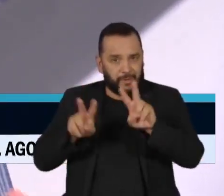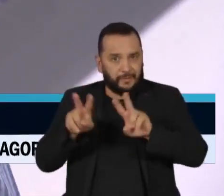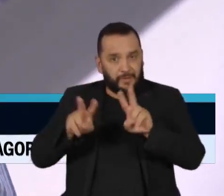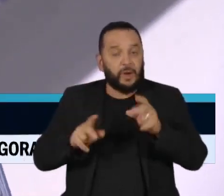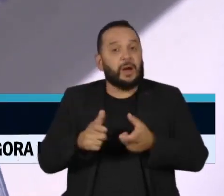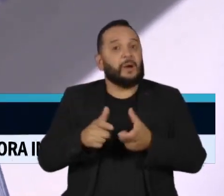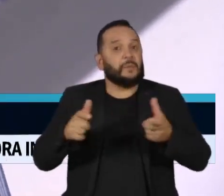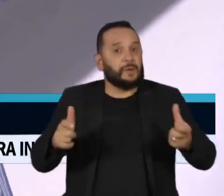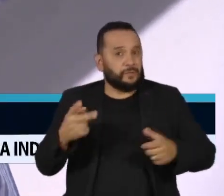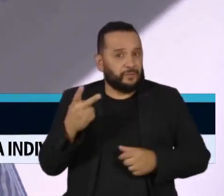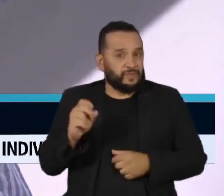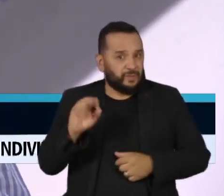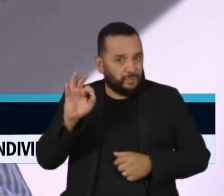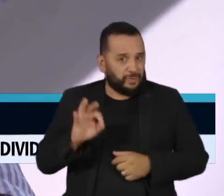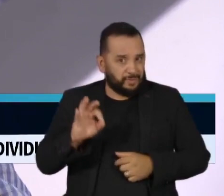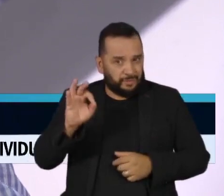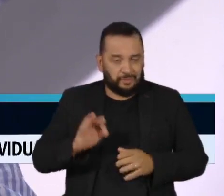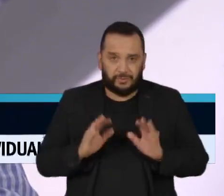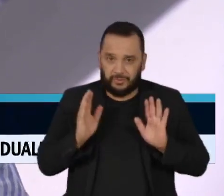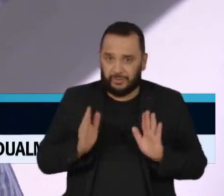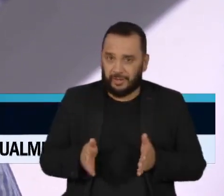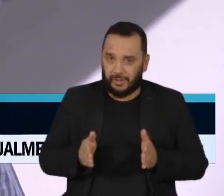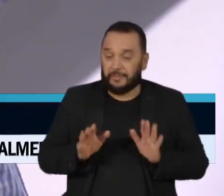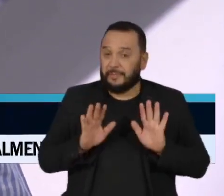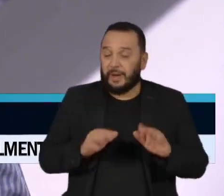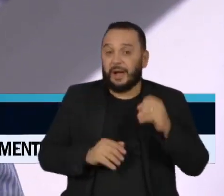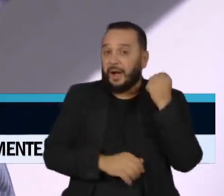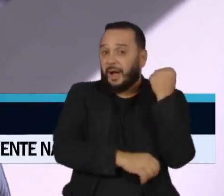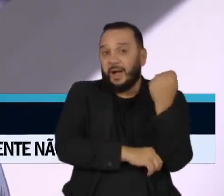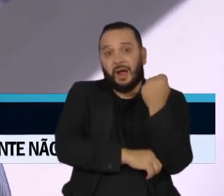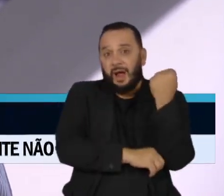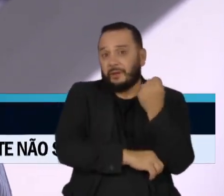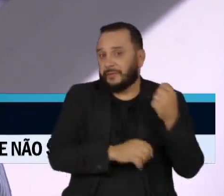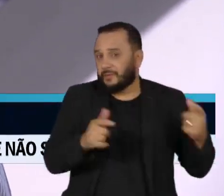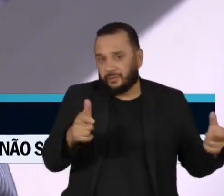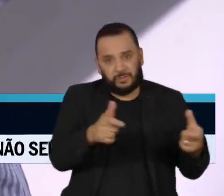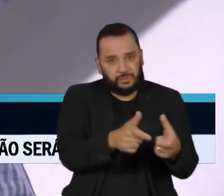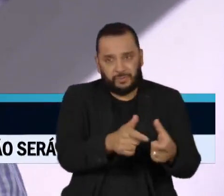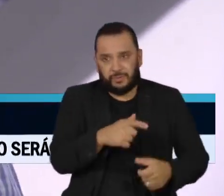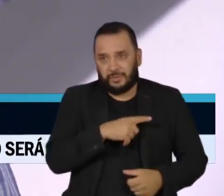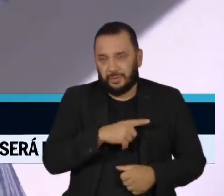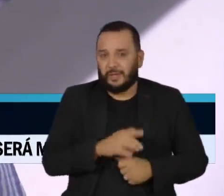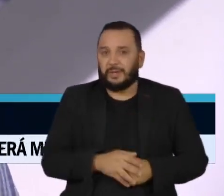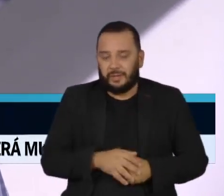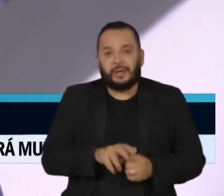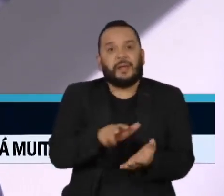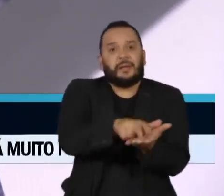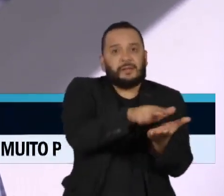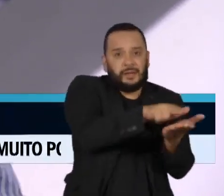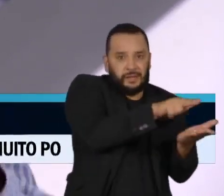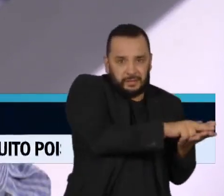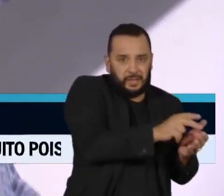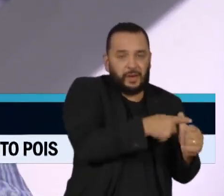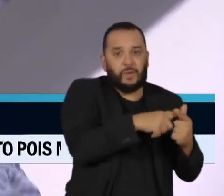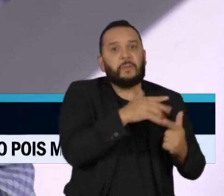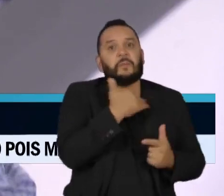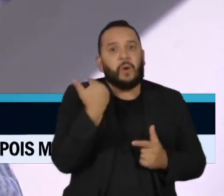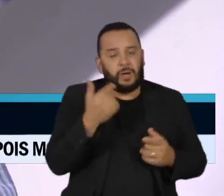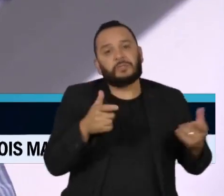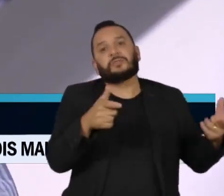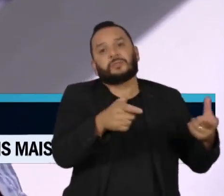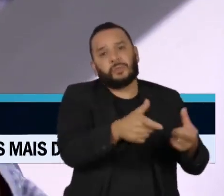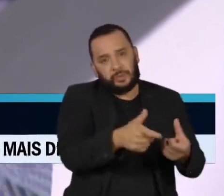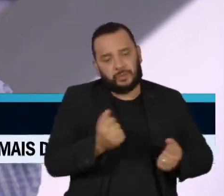20%, isso é nítido. Mas os casos graves diminuiu. Quer dizer, internações e óbitos. E é isso